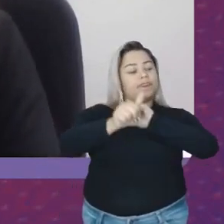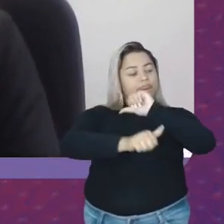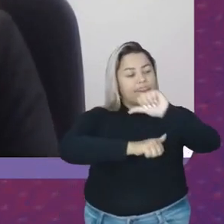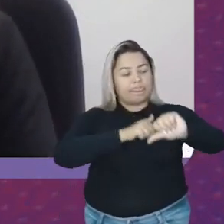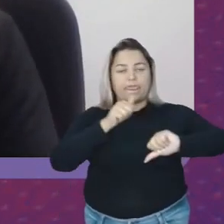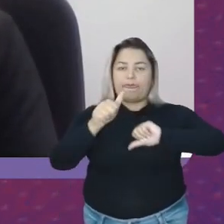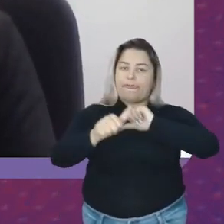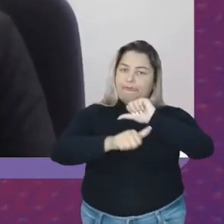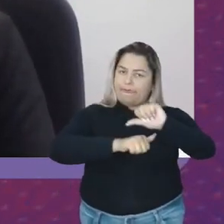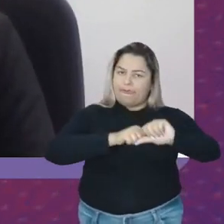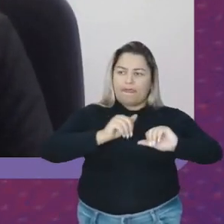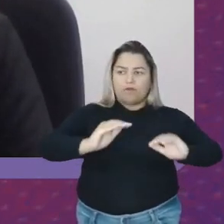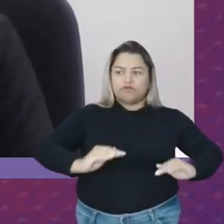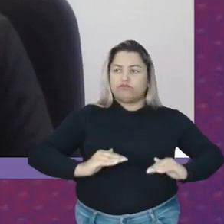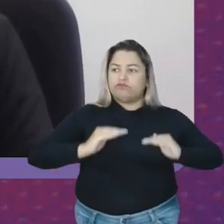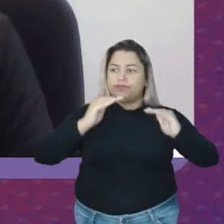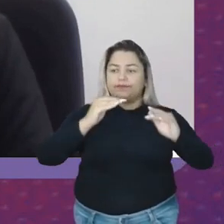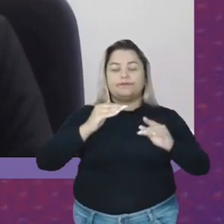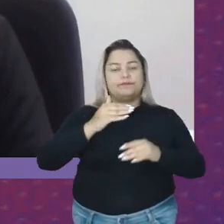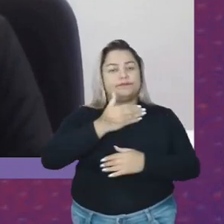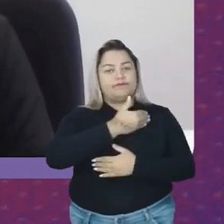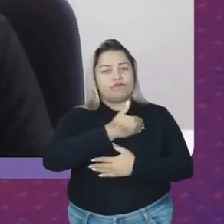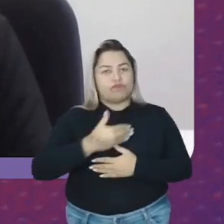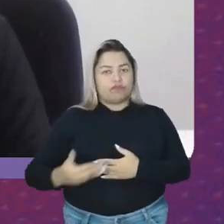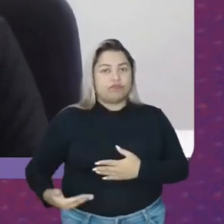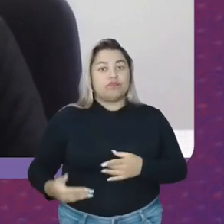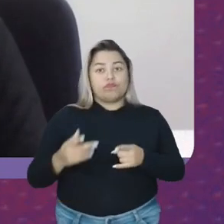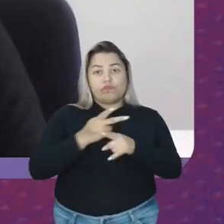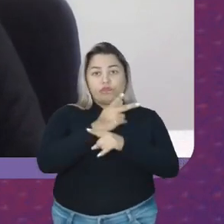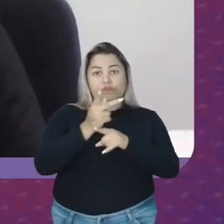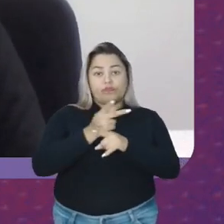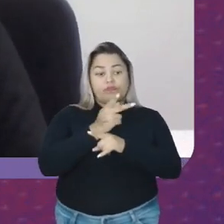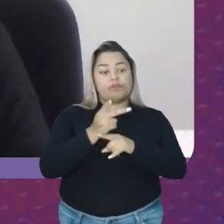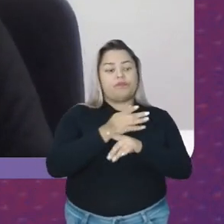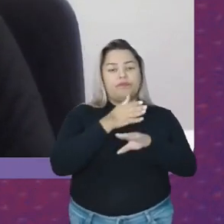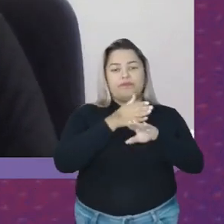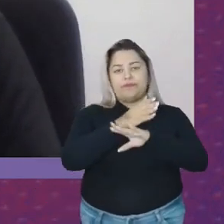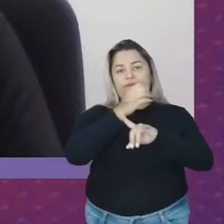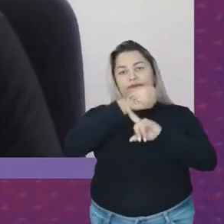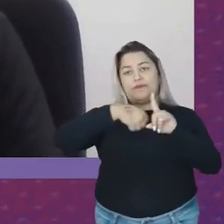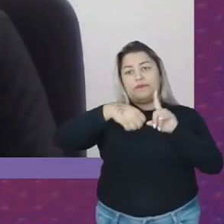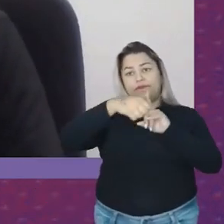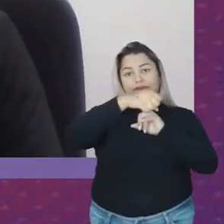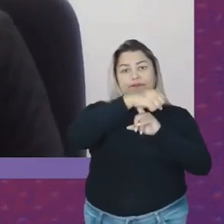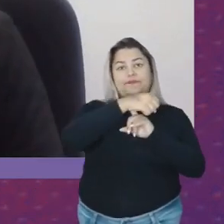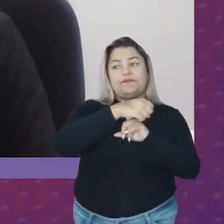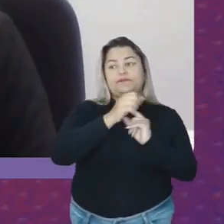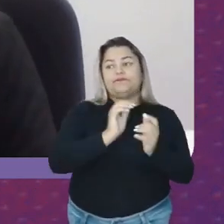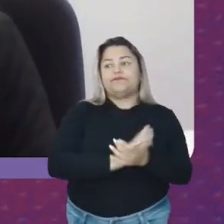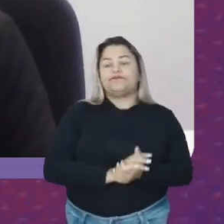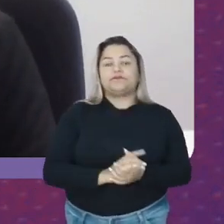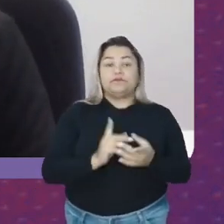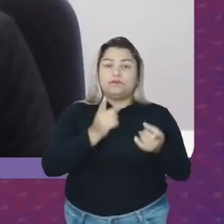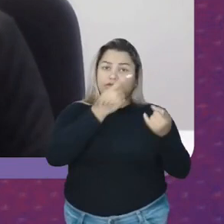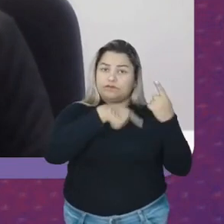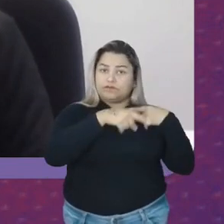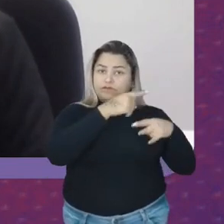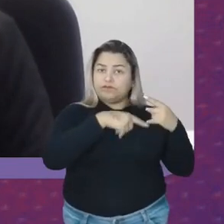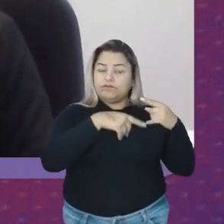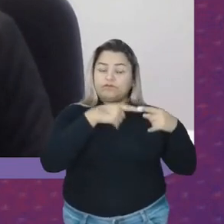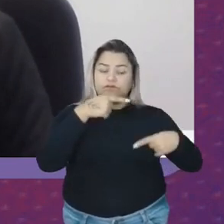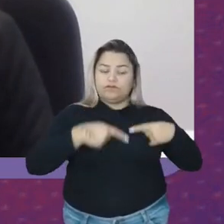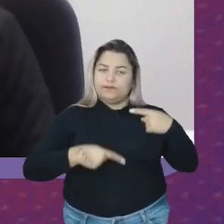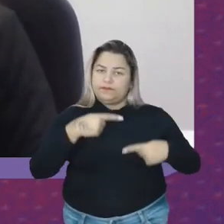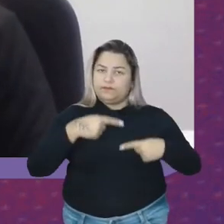inovação deste governo, né, a busca da participação social, né, na construção das